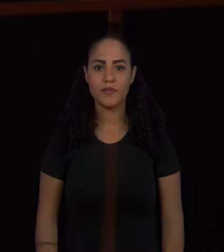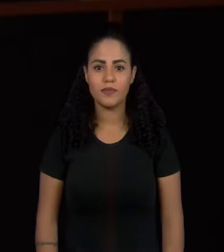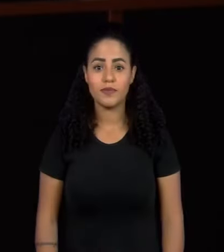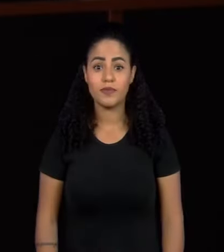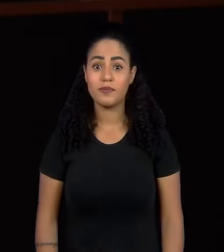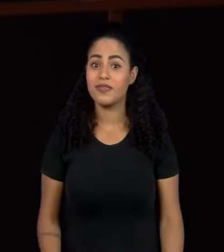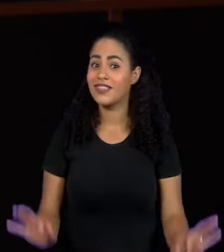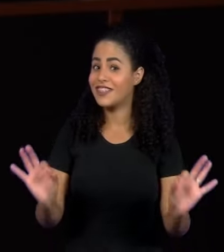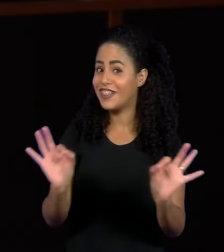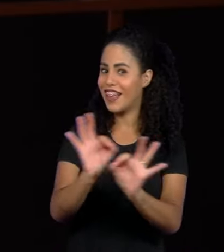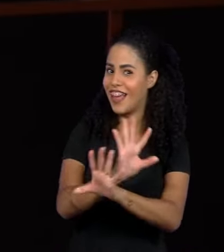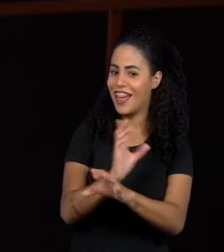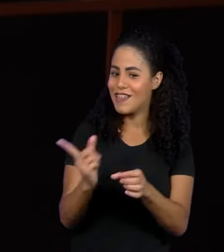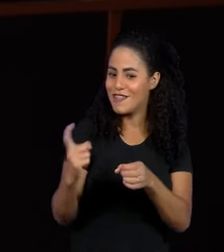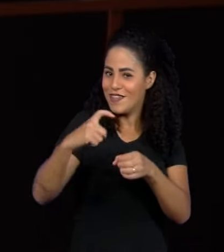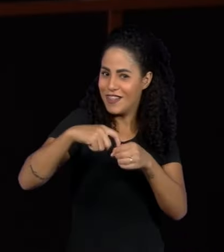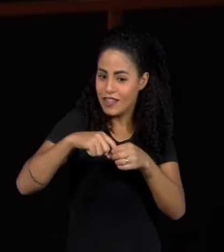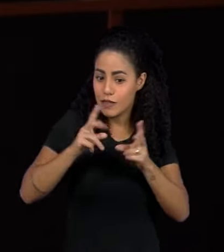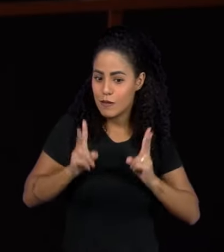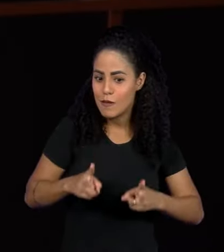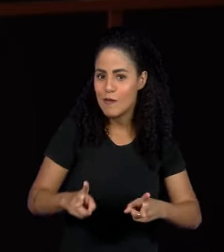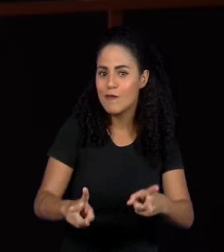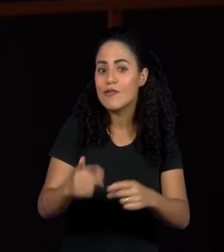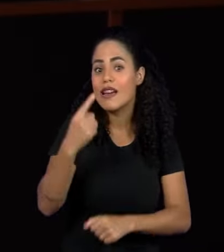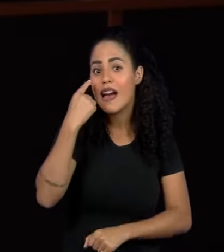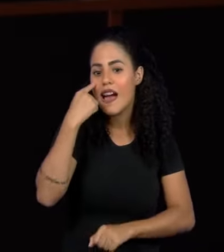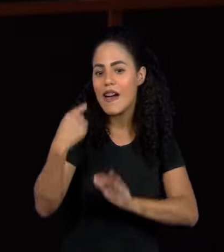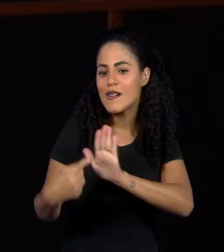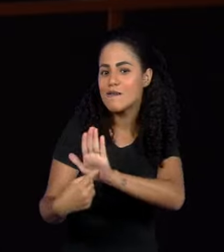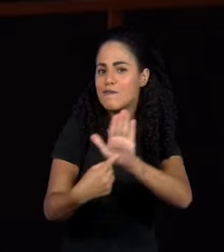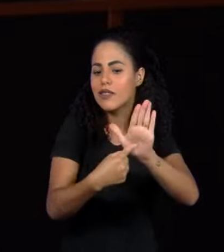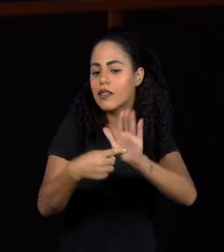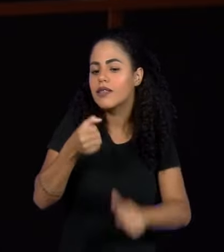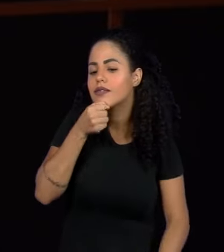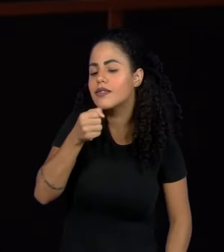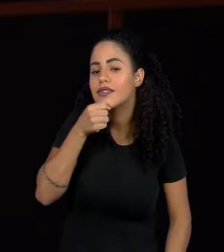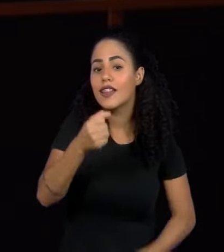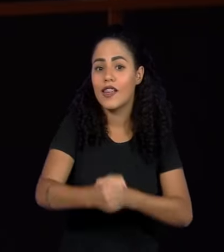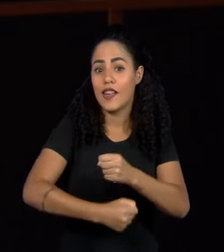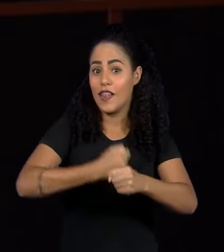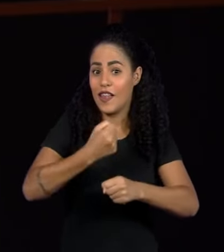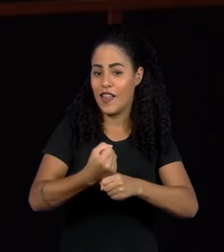Pronto, voltamos e vamos continuar mostrando trechos inéditos das entrevistas que fizemos em